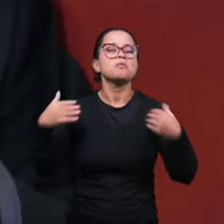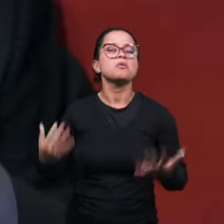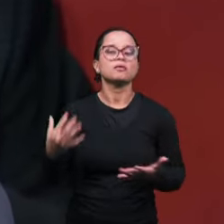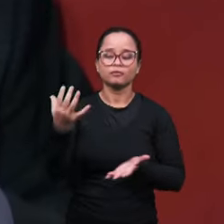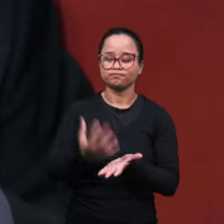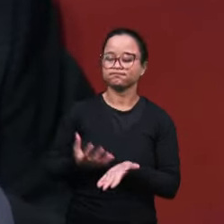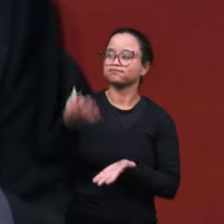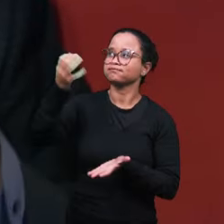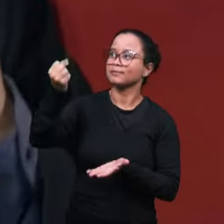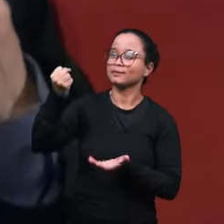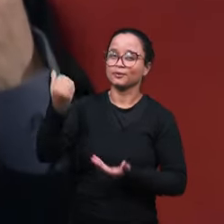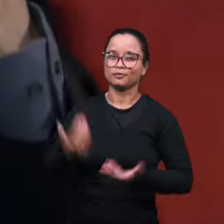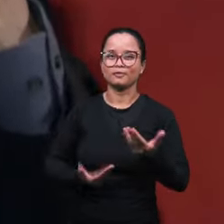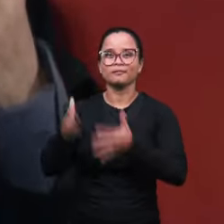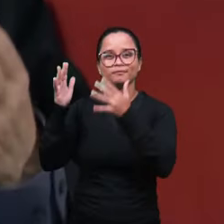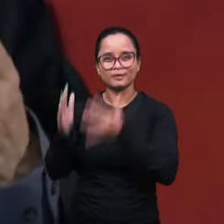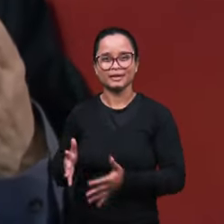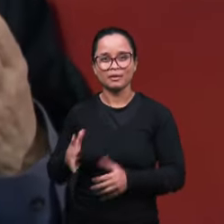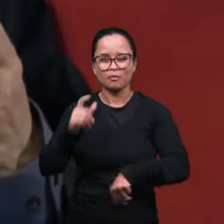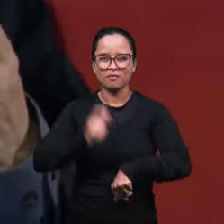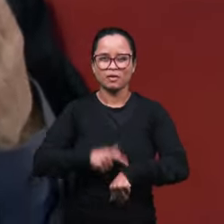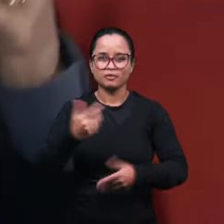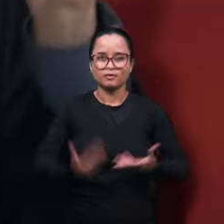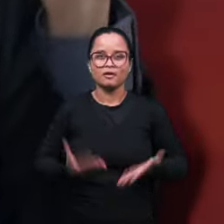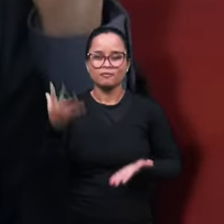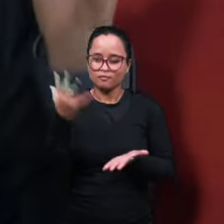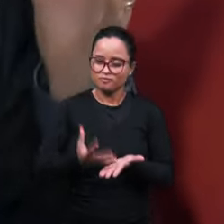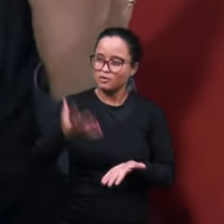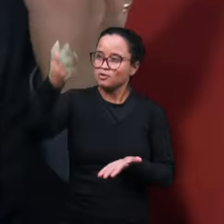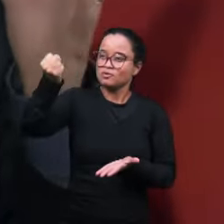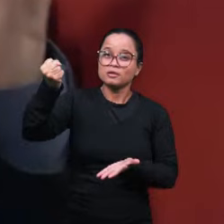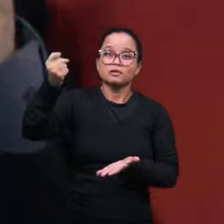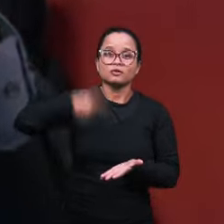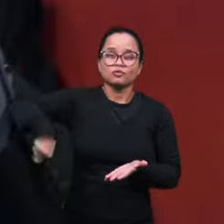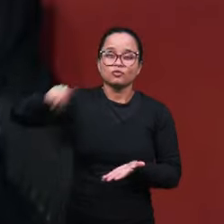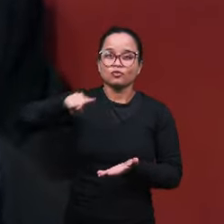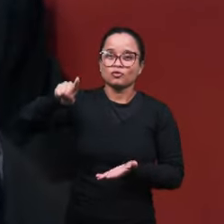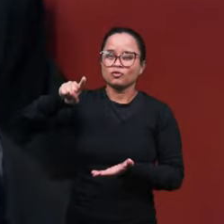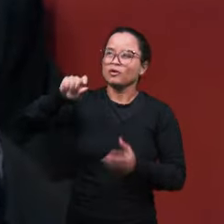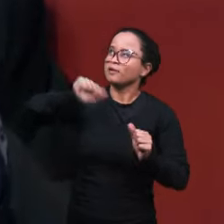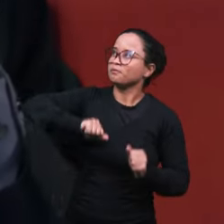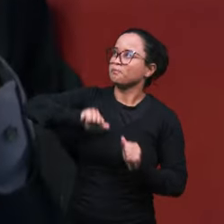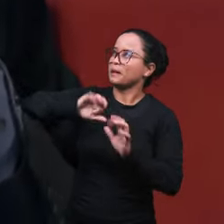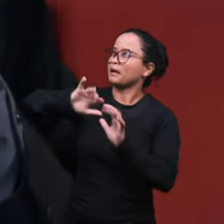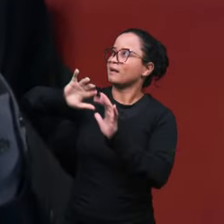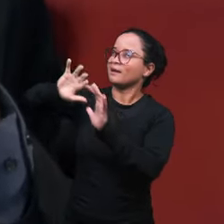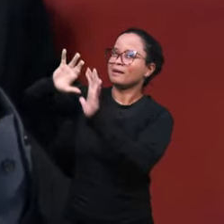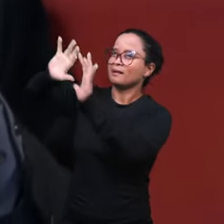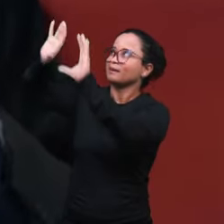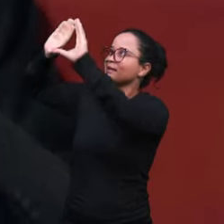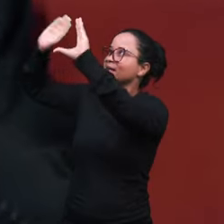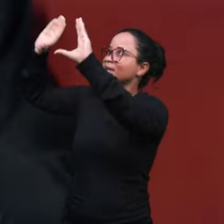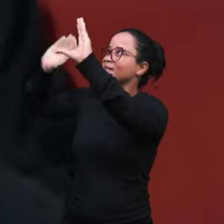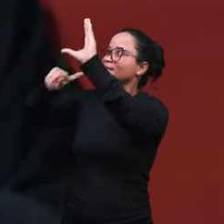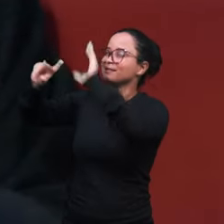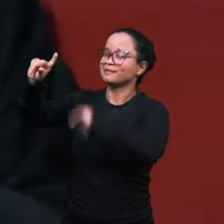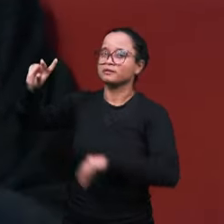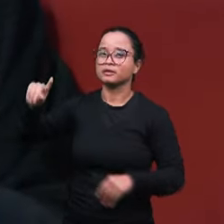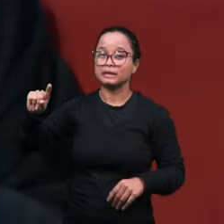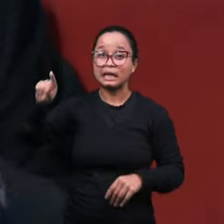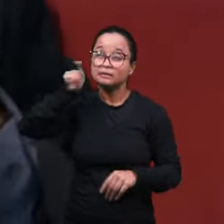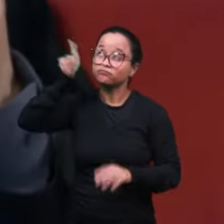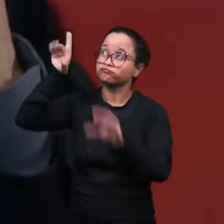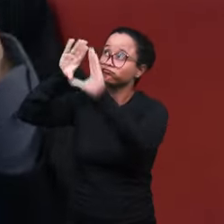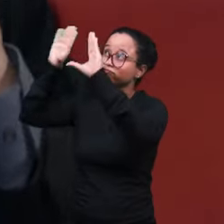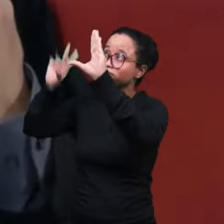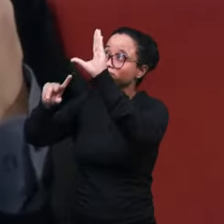for arrebatada, nós entraremos nos portais da eternidade. A eternidade se iniciará para nós.